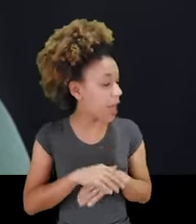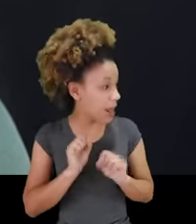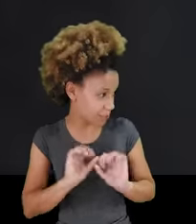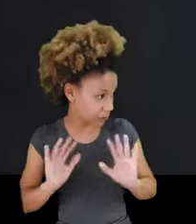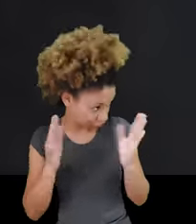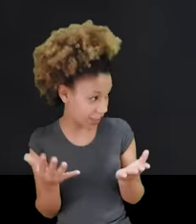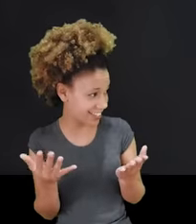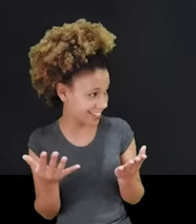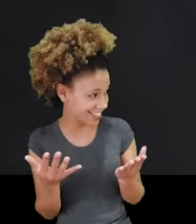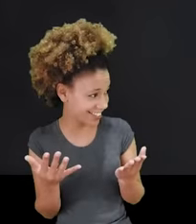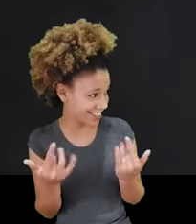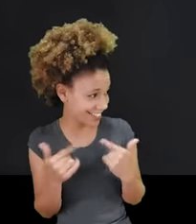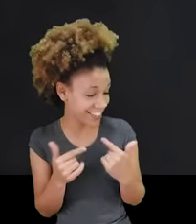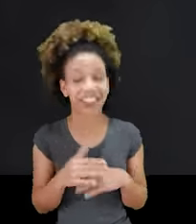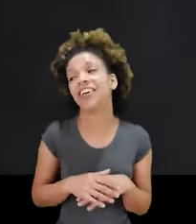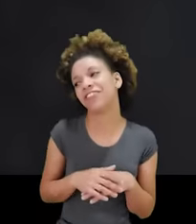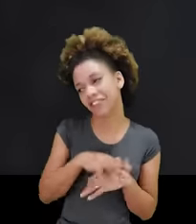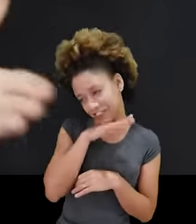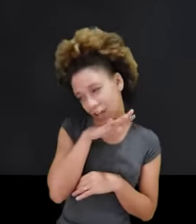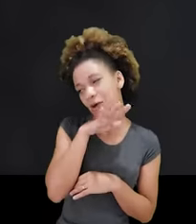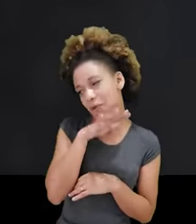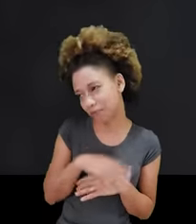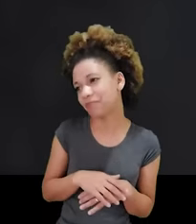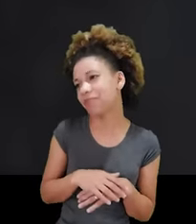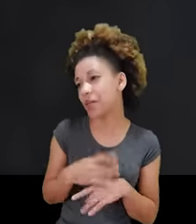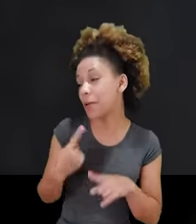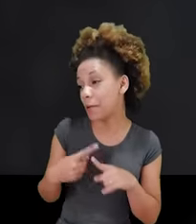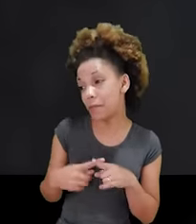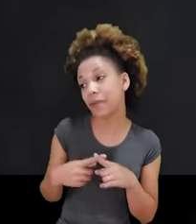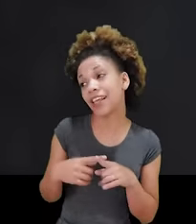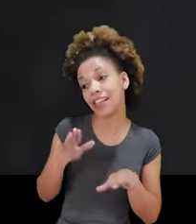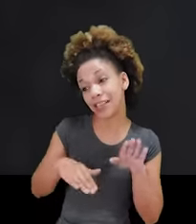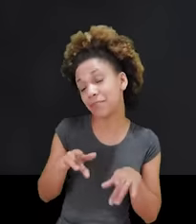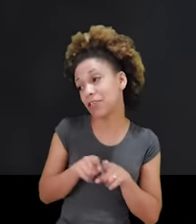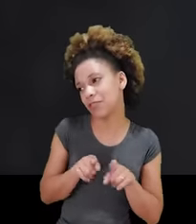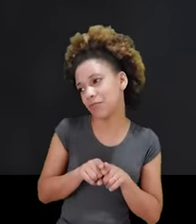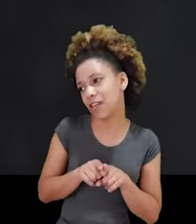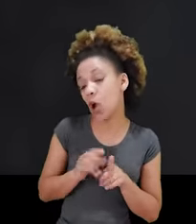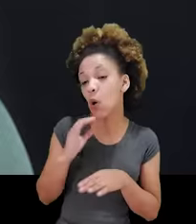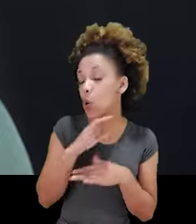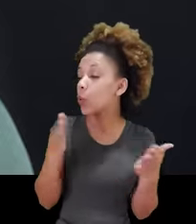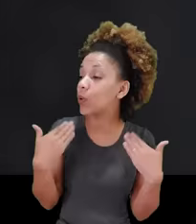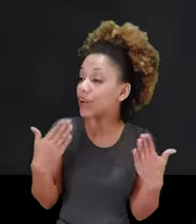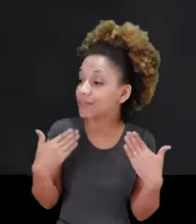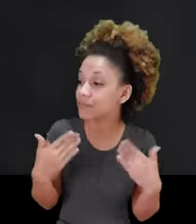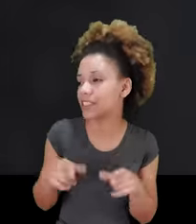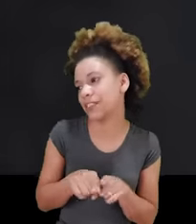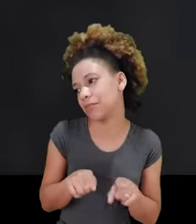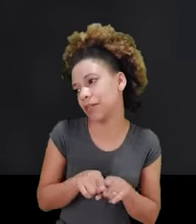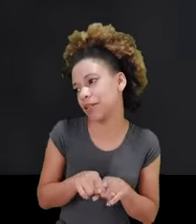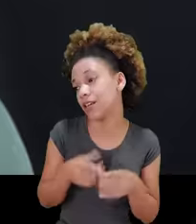sesta. Vai-se dar mal, porque o clima tem a ver com o clima também, sabe? Porque o Alentejo é muito mais quente. Sim. E então é uma